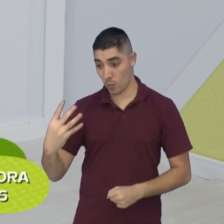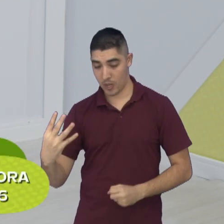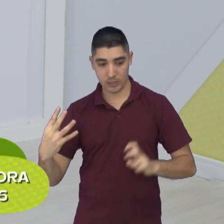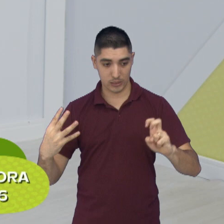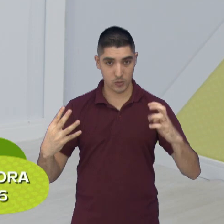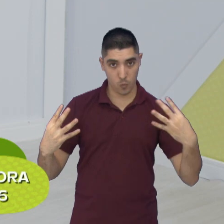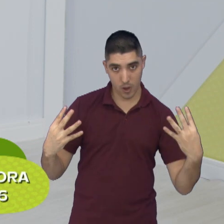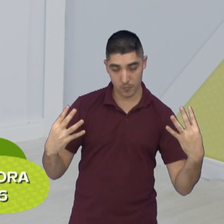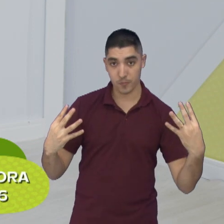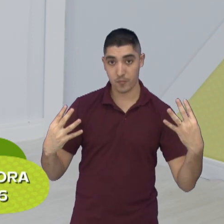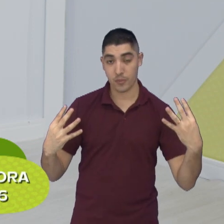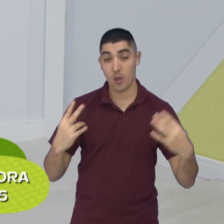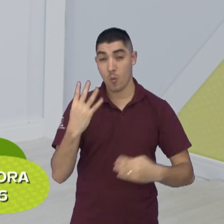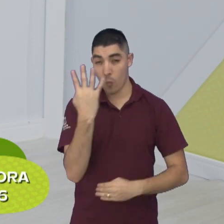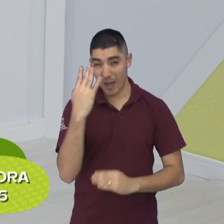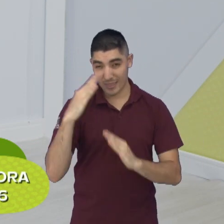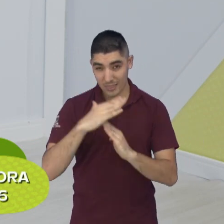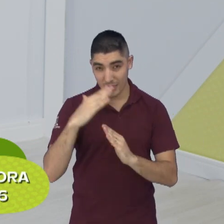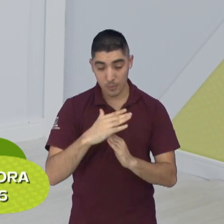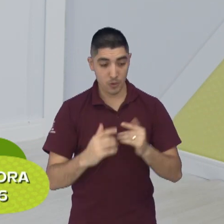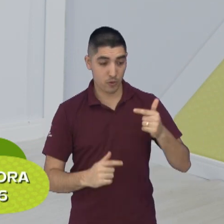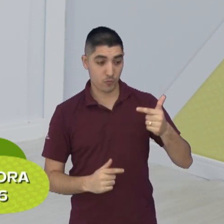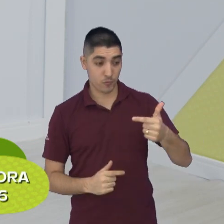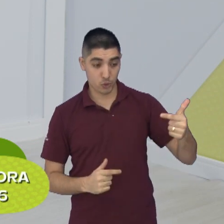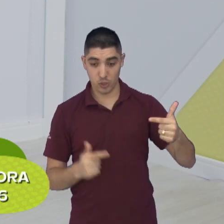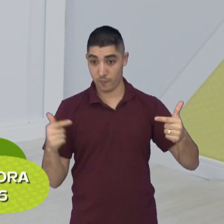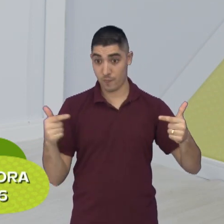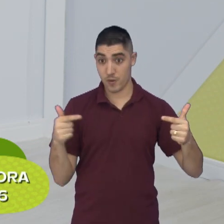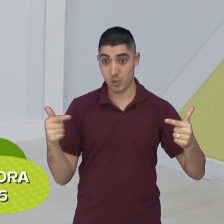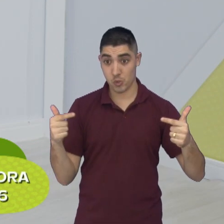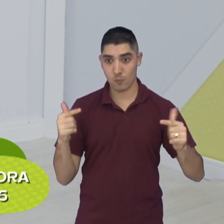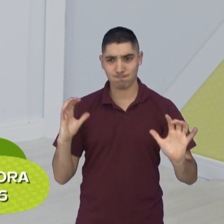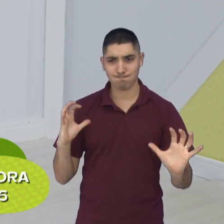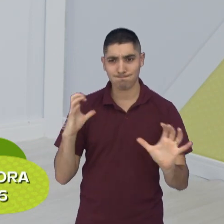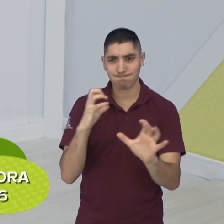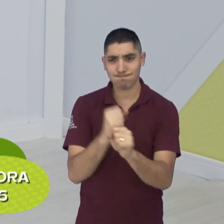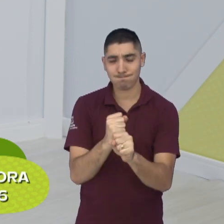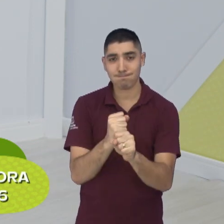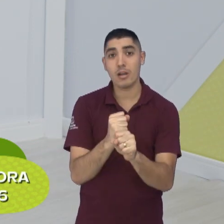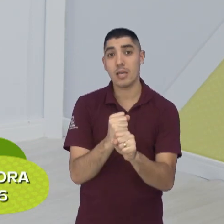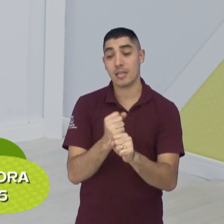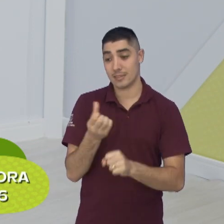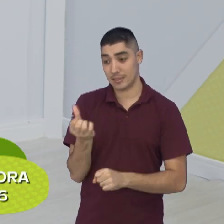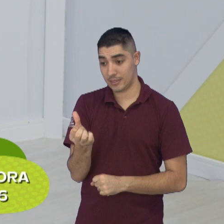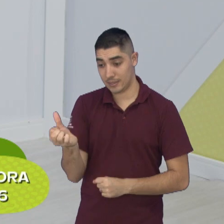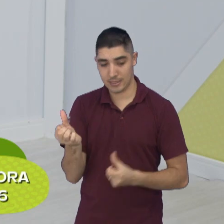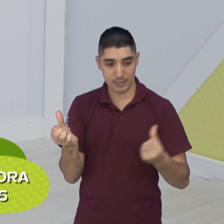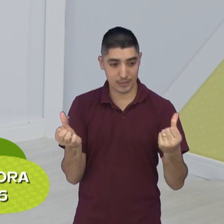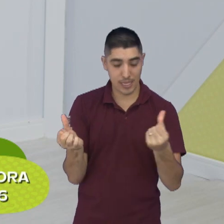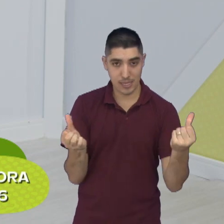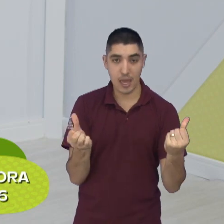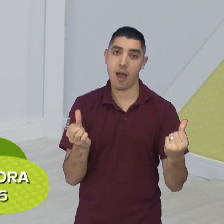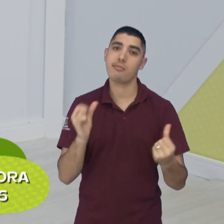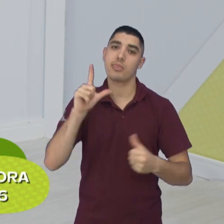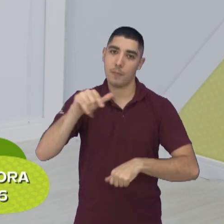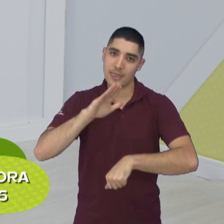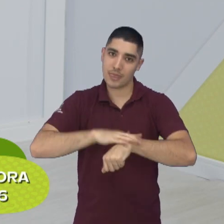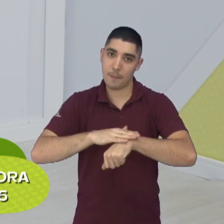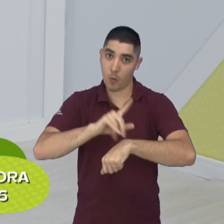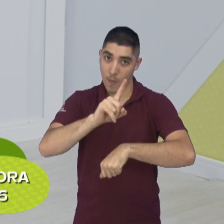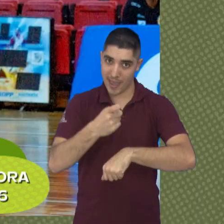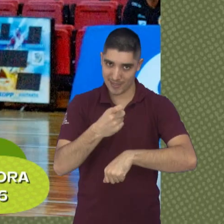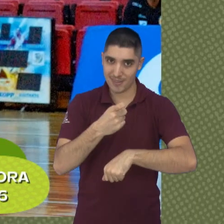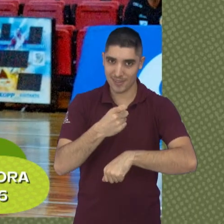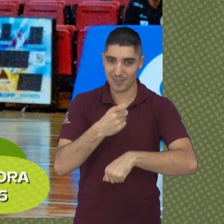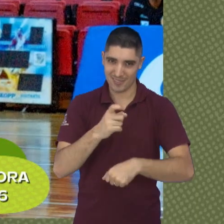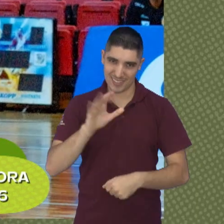54-54. O último quarto, 22-22, levou o jogo para a prorrogação com 76-76. Primeira